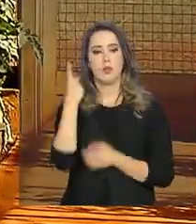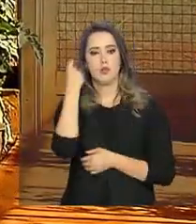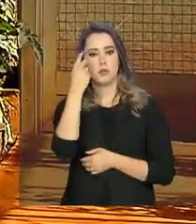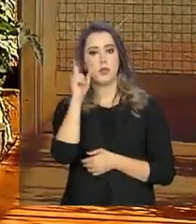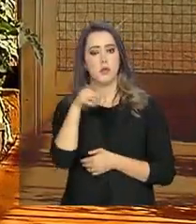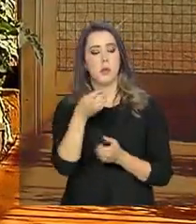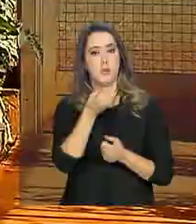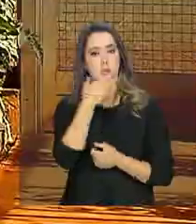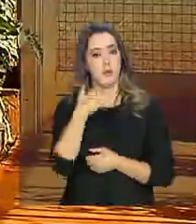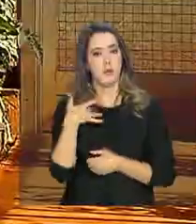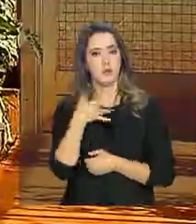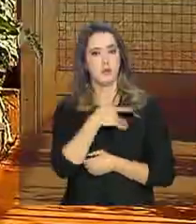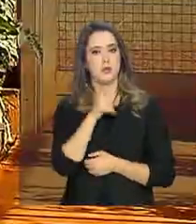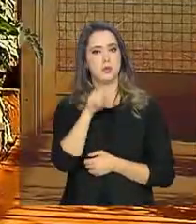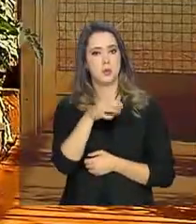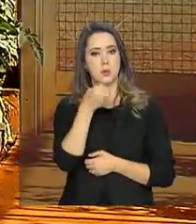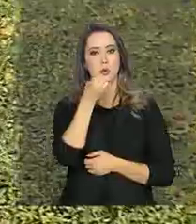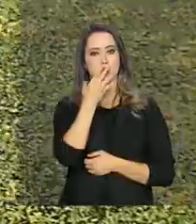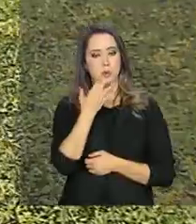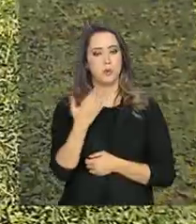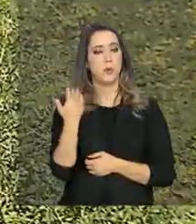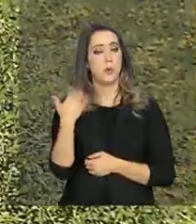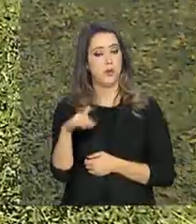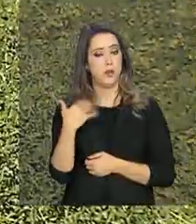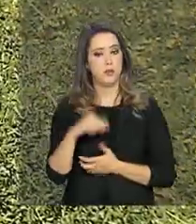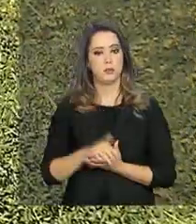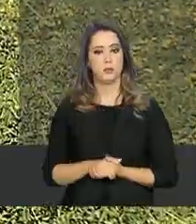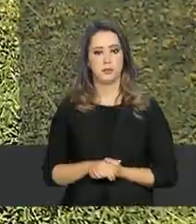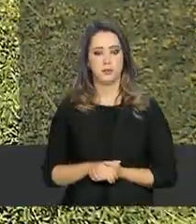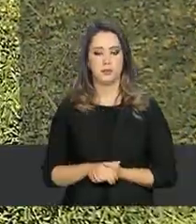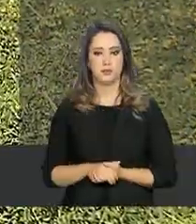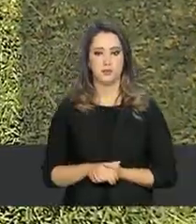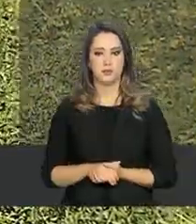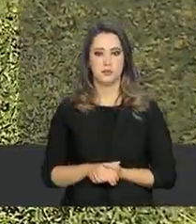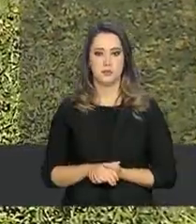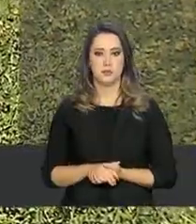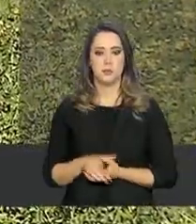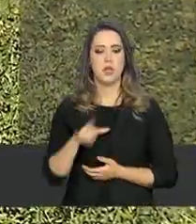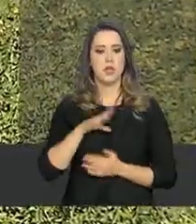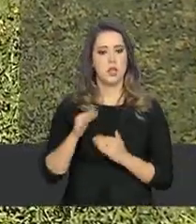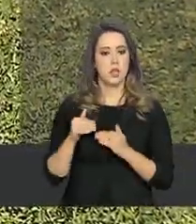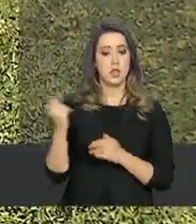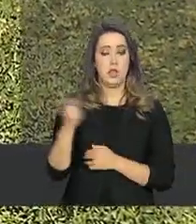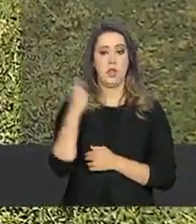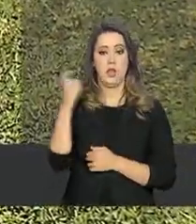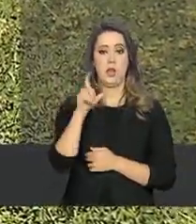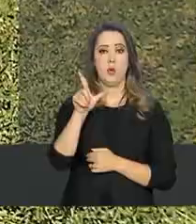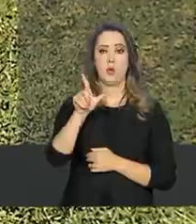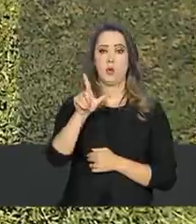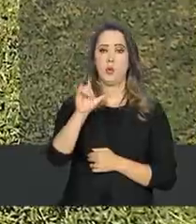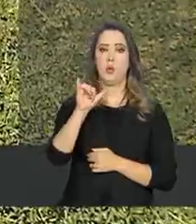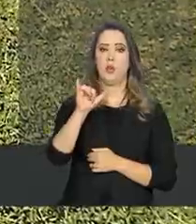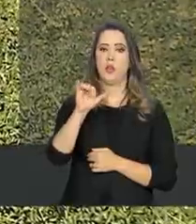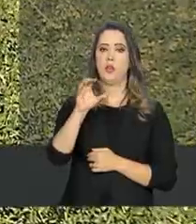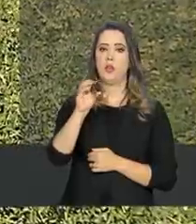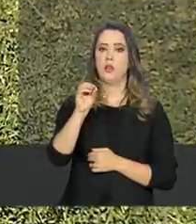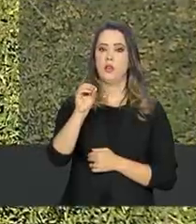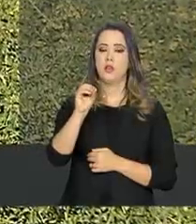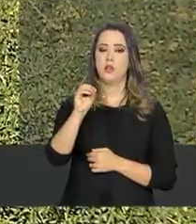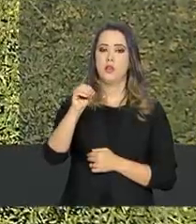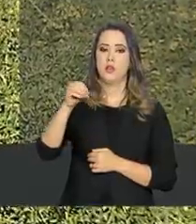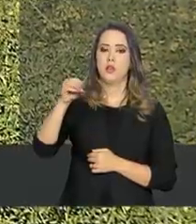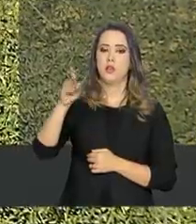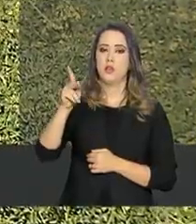a saúde tem alto valor agregado ele tem elevado o licopeno um dos maiores disponíveis até hoje no mercado